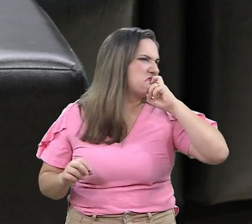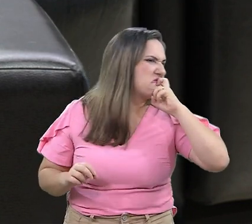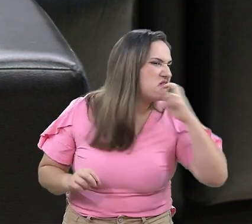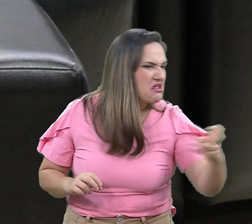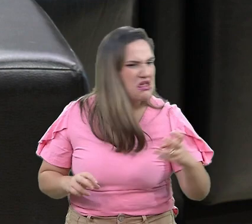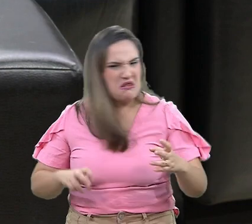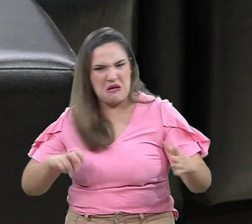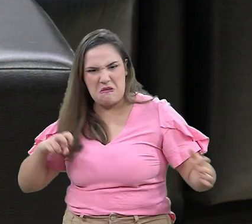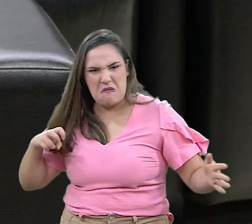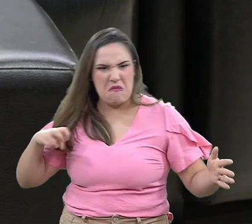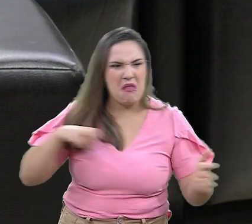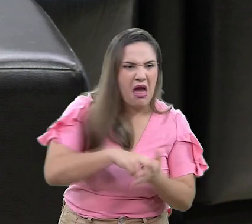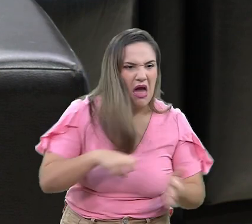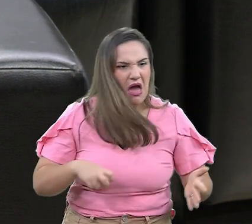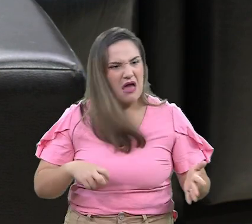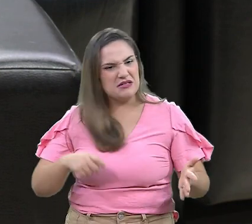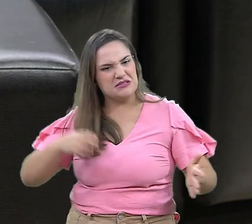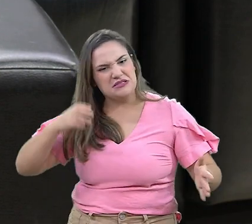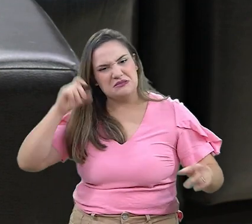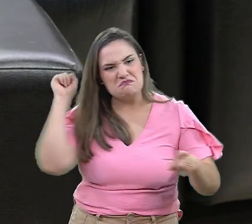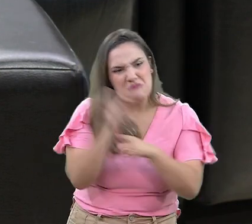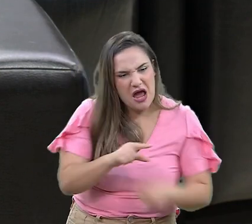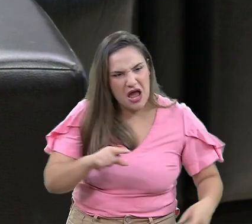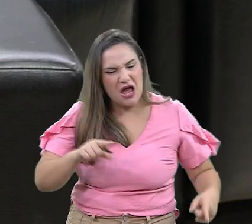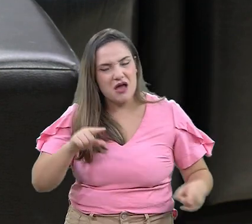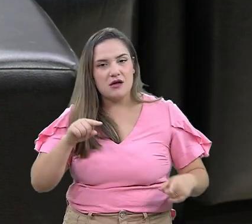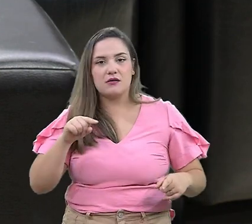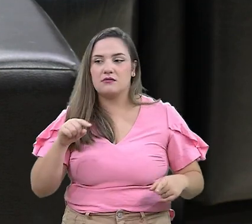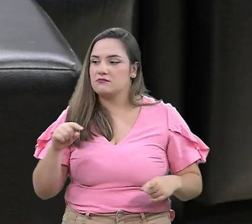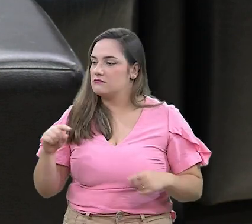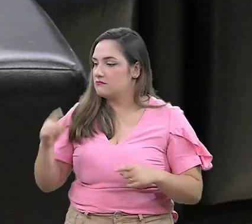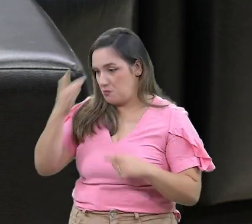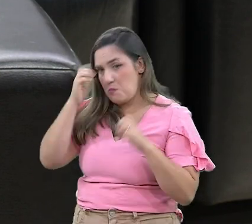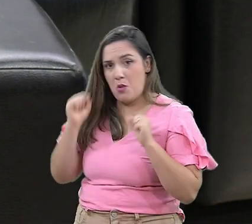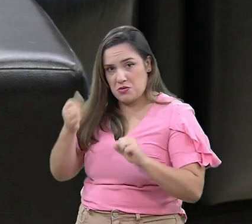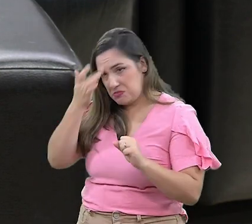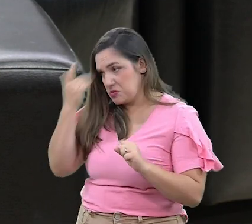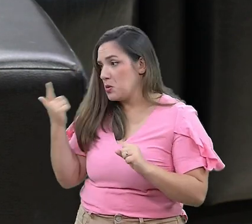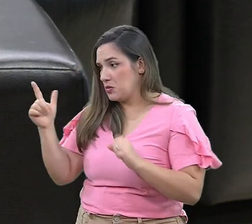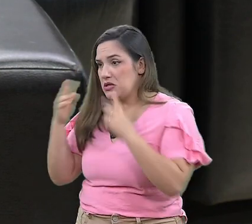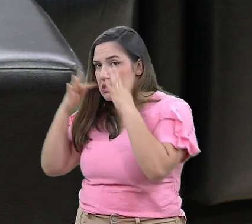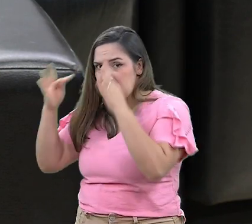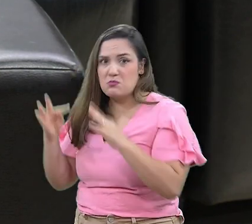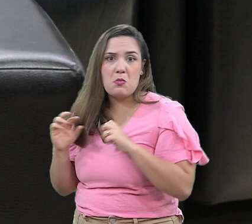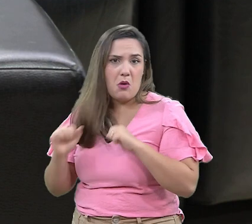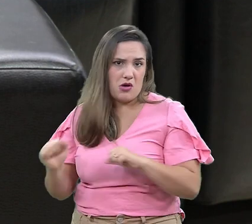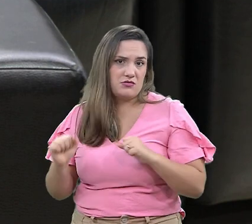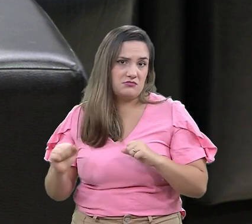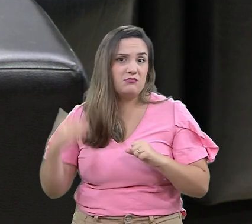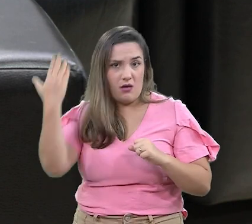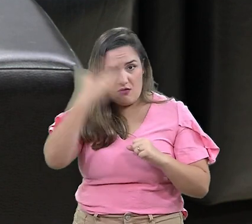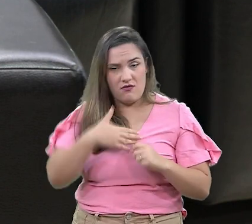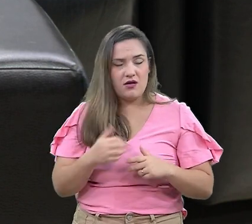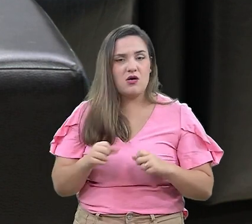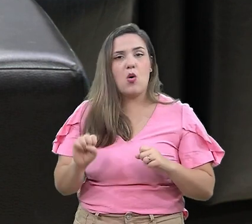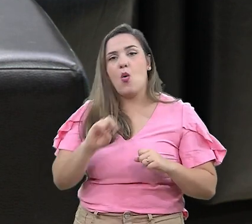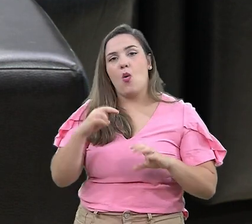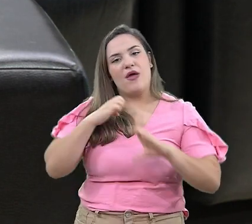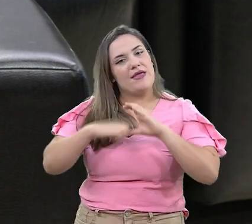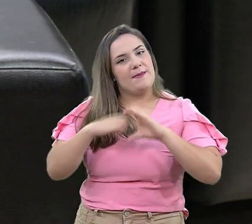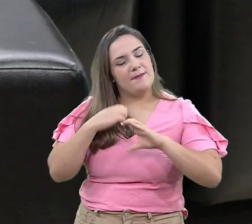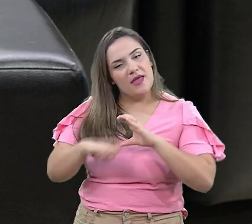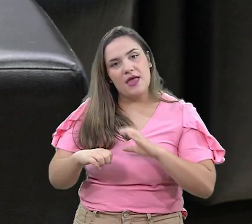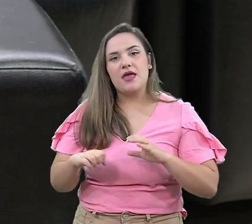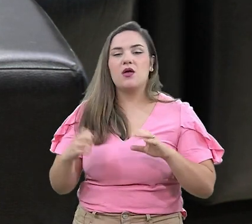Então, gritos, críticas excessivas, isso tudo pode configurar. Também registro